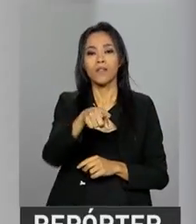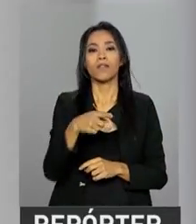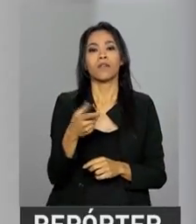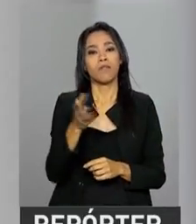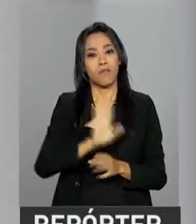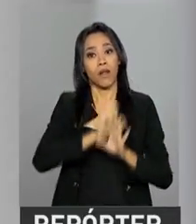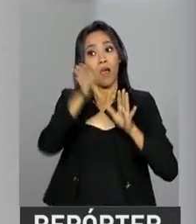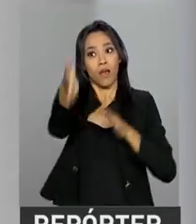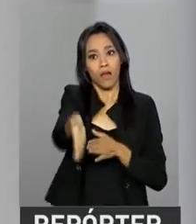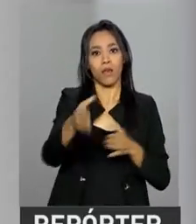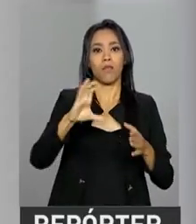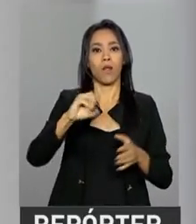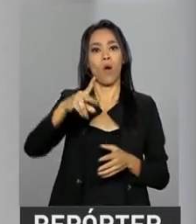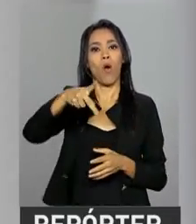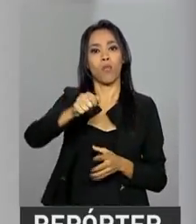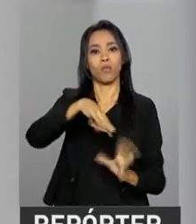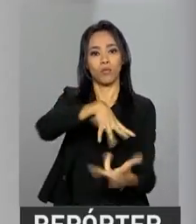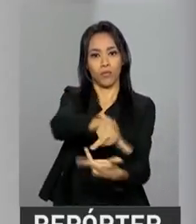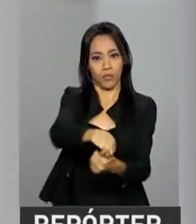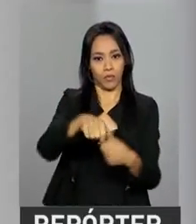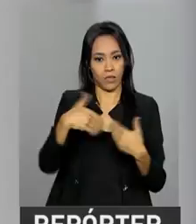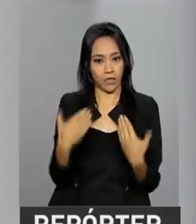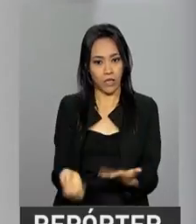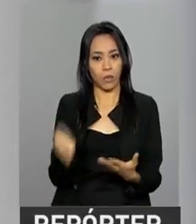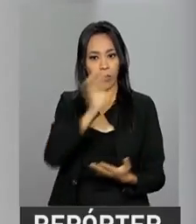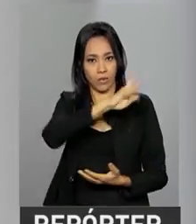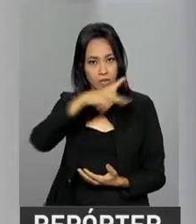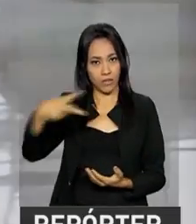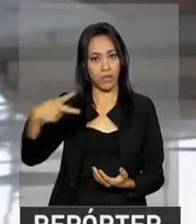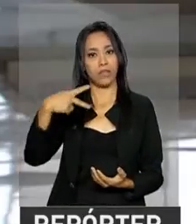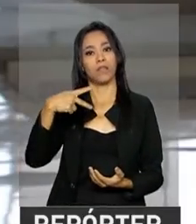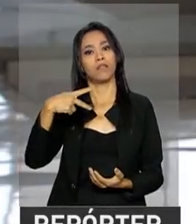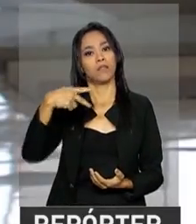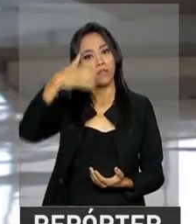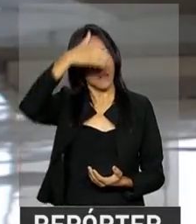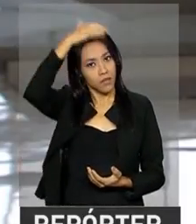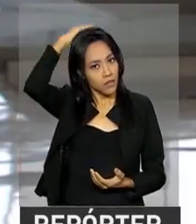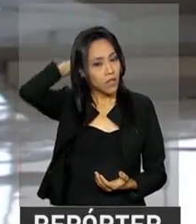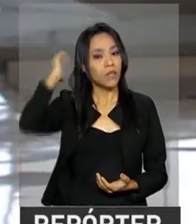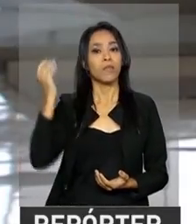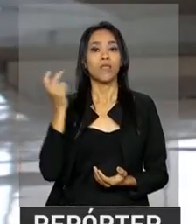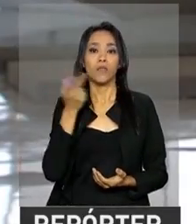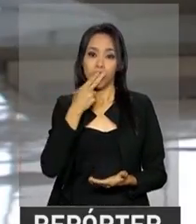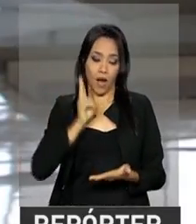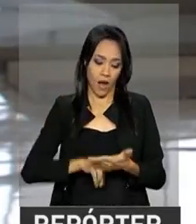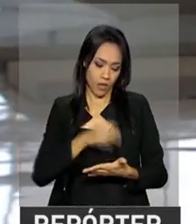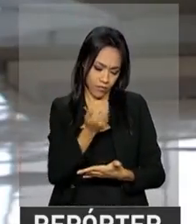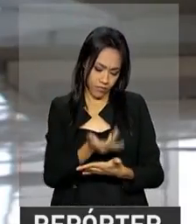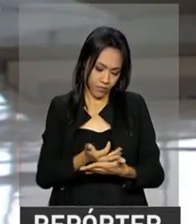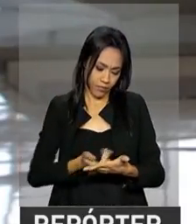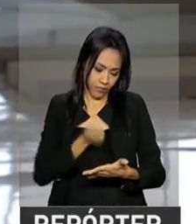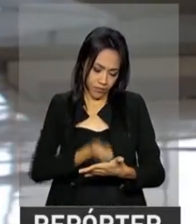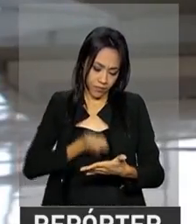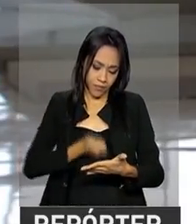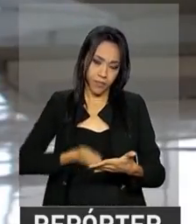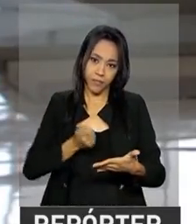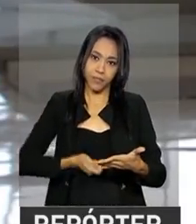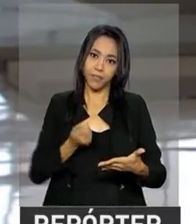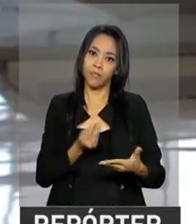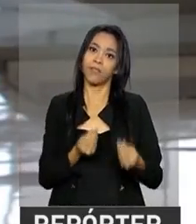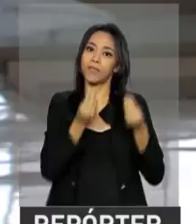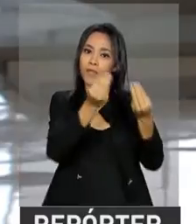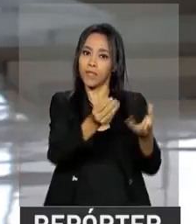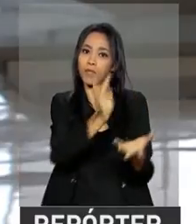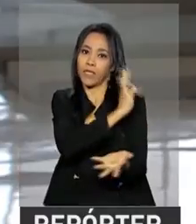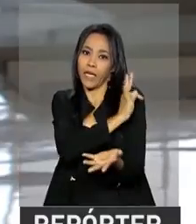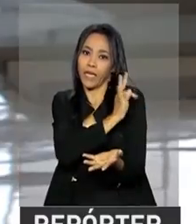para a Copa do Mundo. O presidente Temer ele também escreveu uma carta para o técnico Tite, dizendo que a vaga antecipada